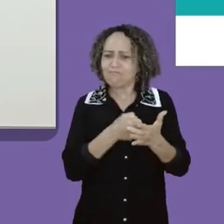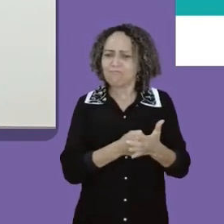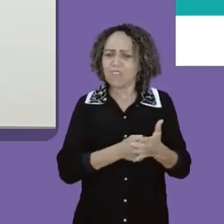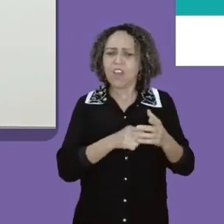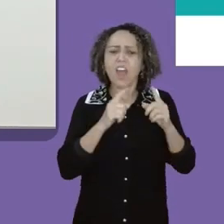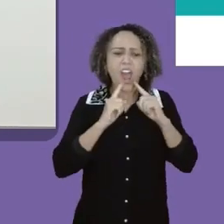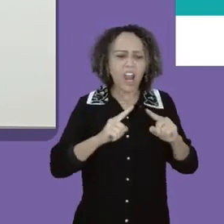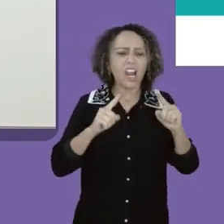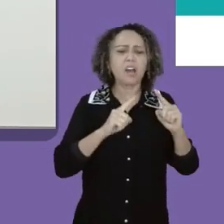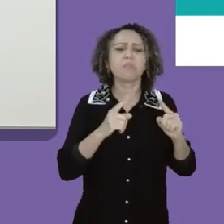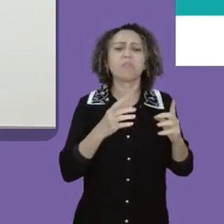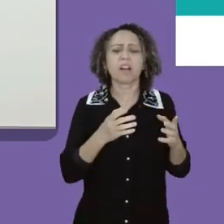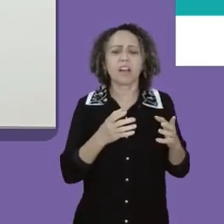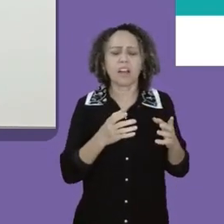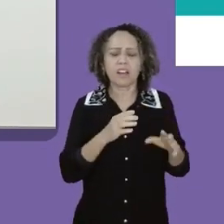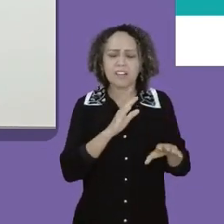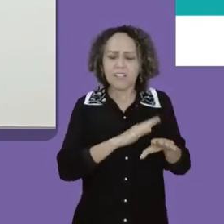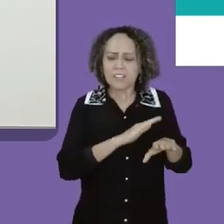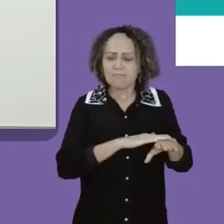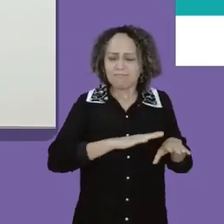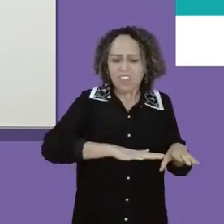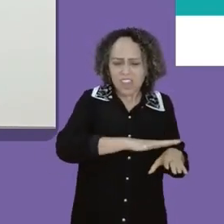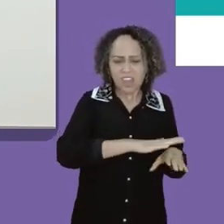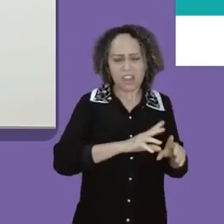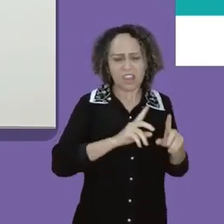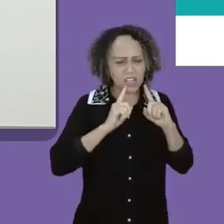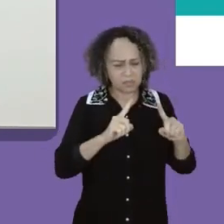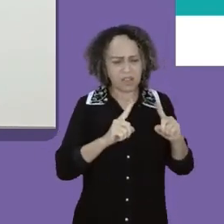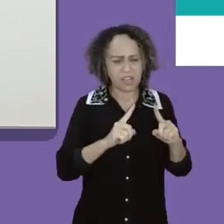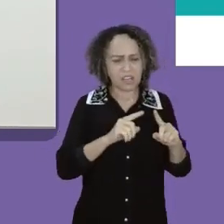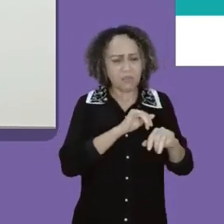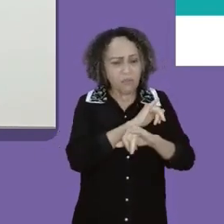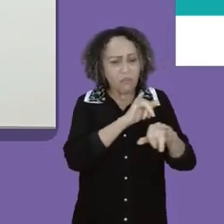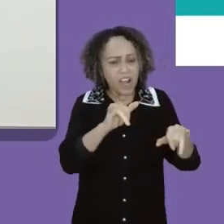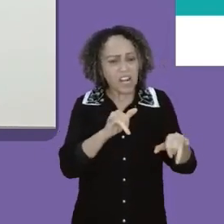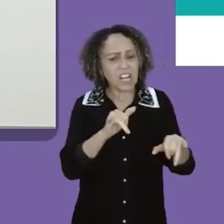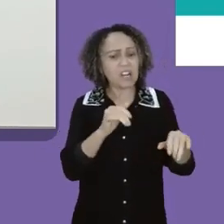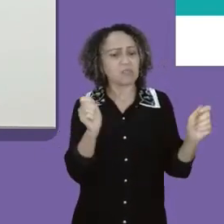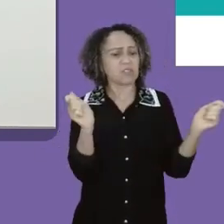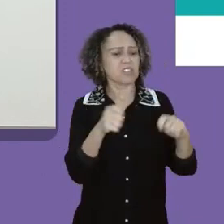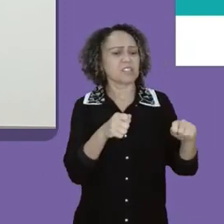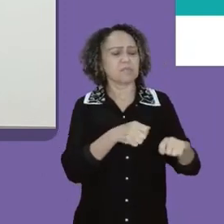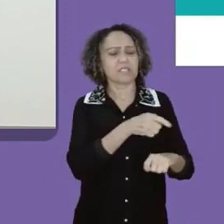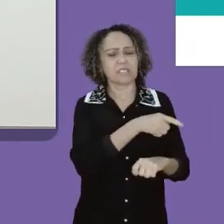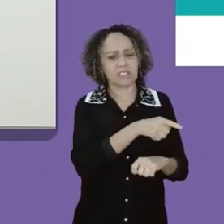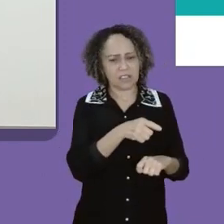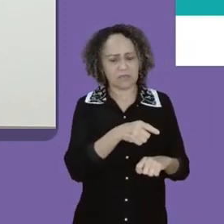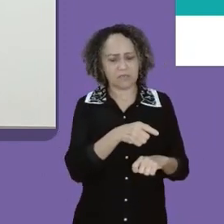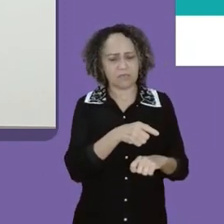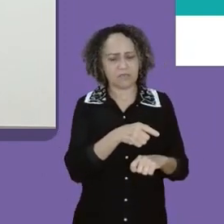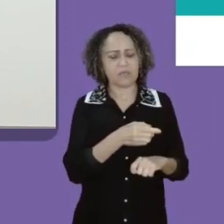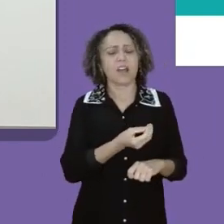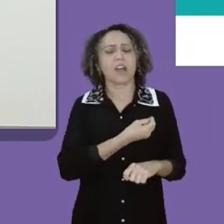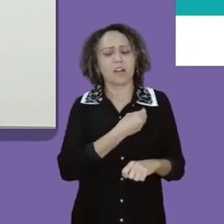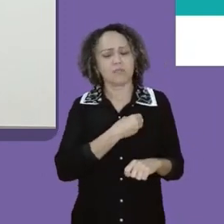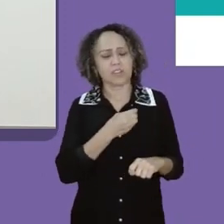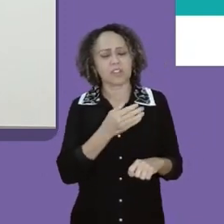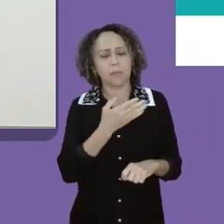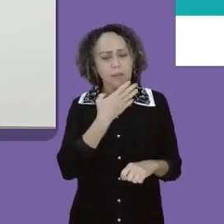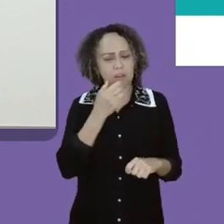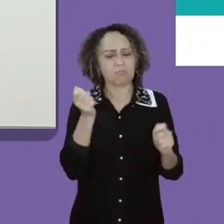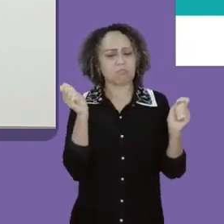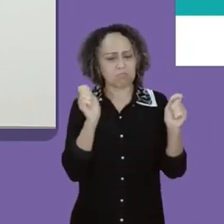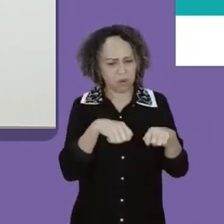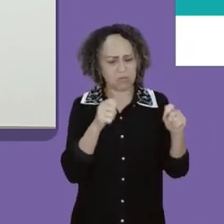sabe muito bem que a vida, ela pode melhorar, mas ela precisa que a